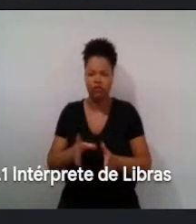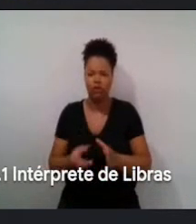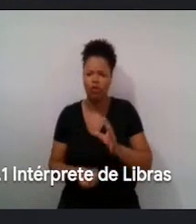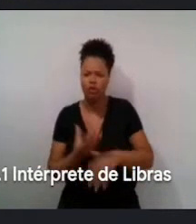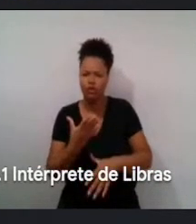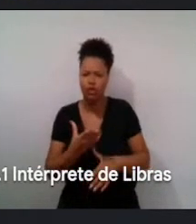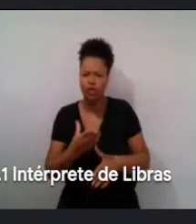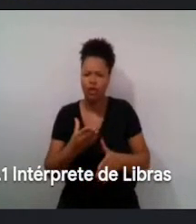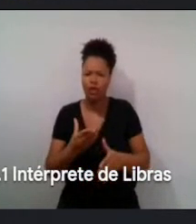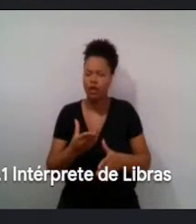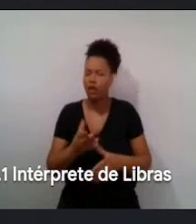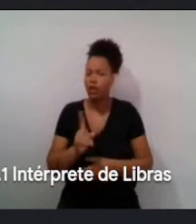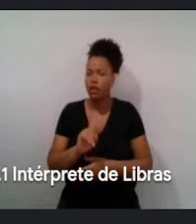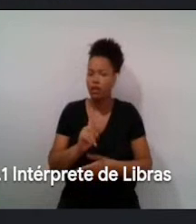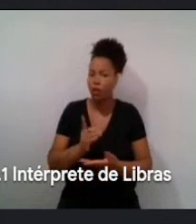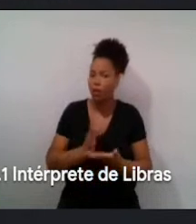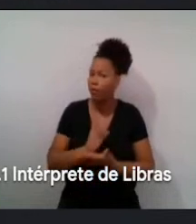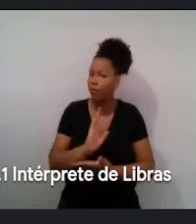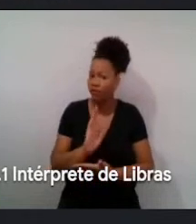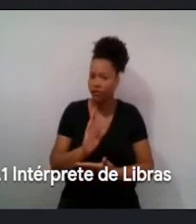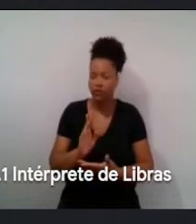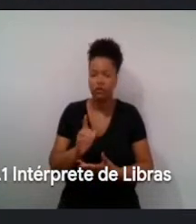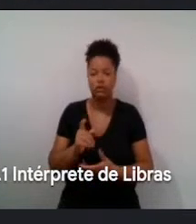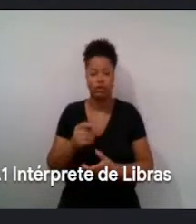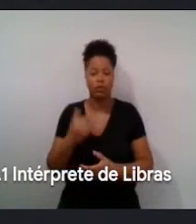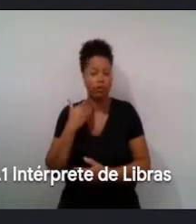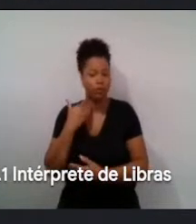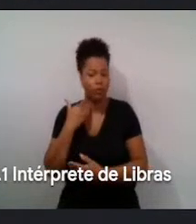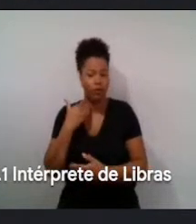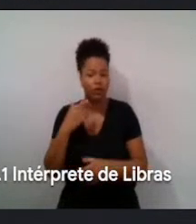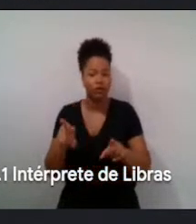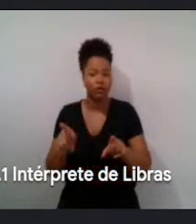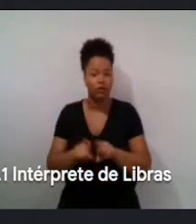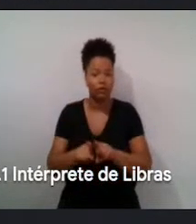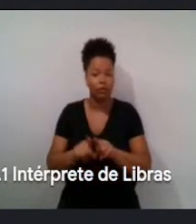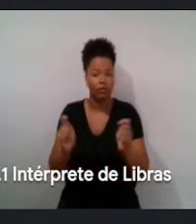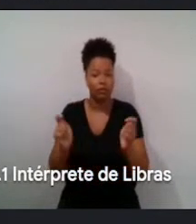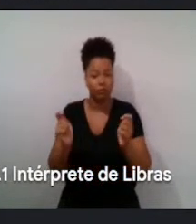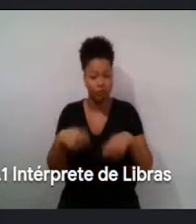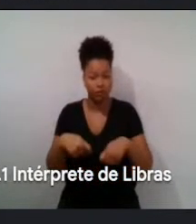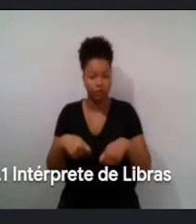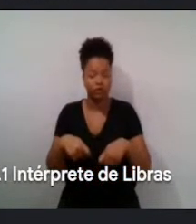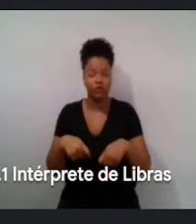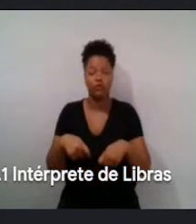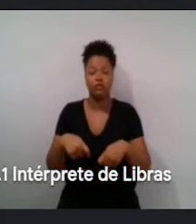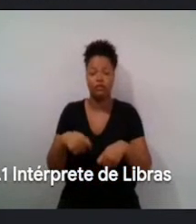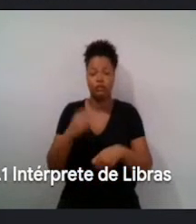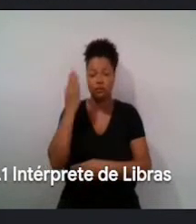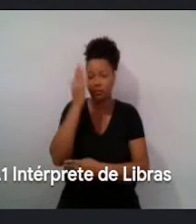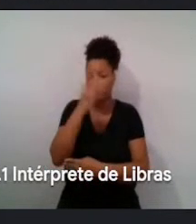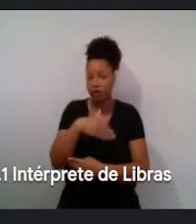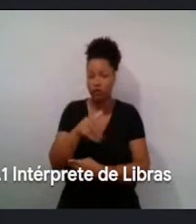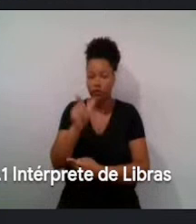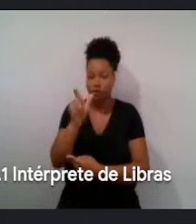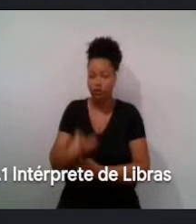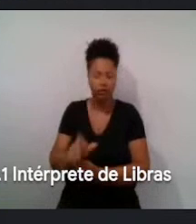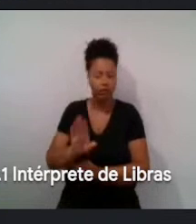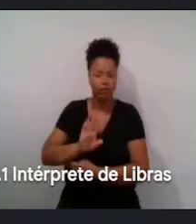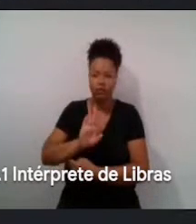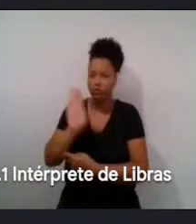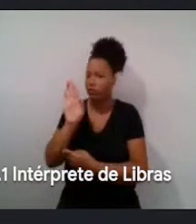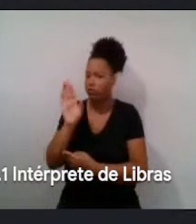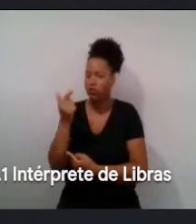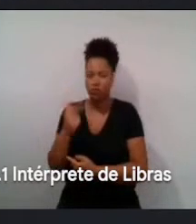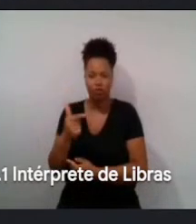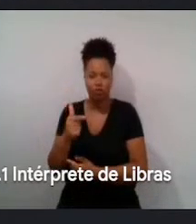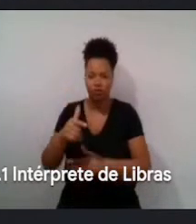a desaprovação das contas, quando é possível atestar que o candidato não movimentou recurso financeiro neste período.